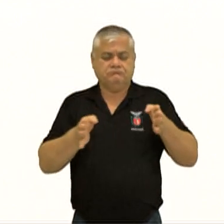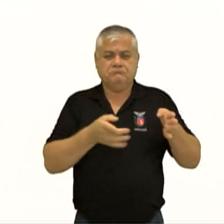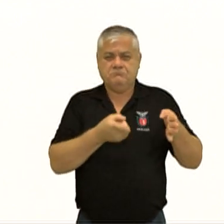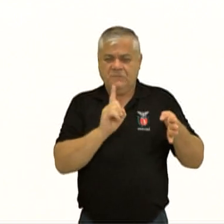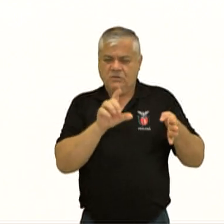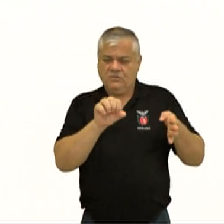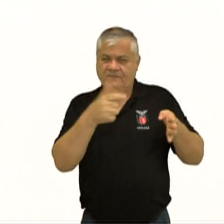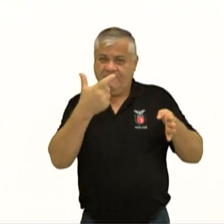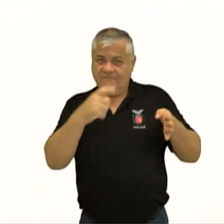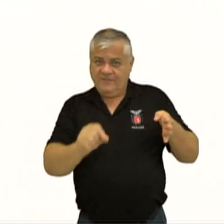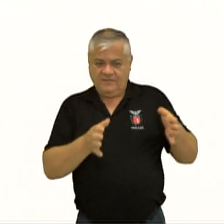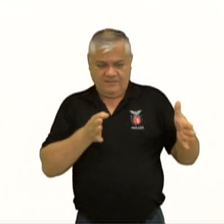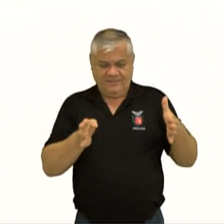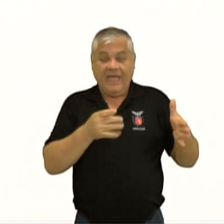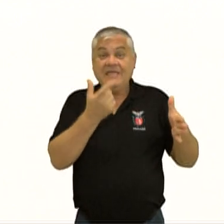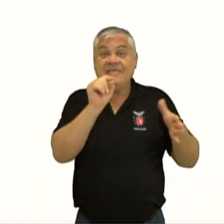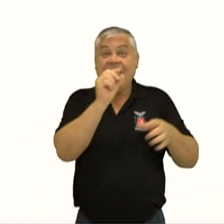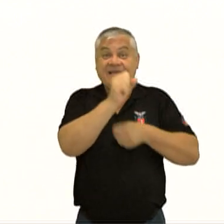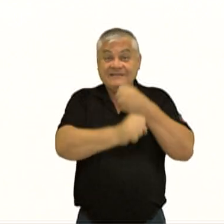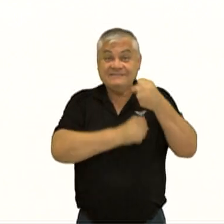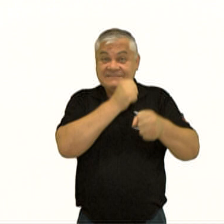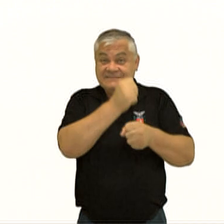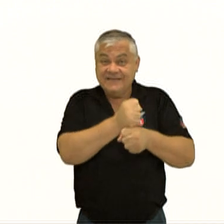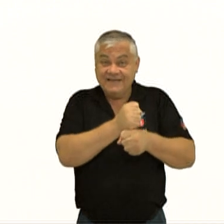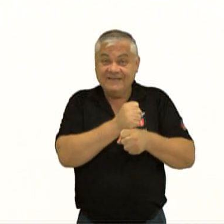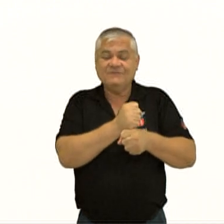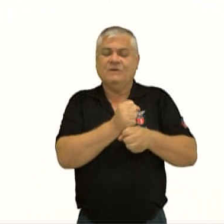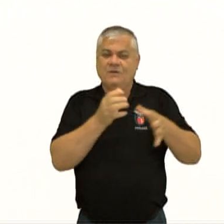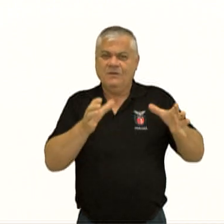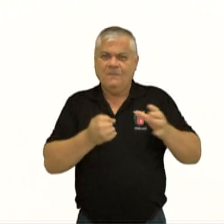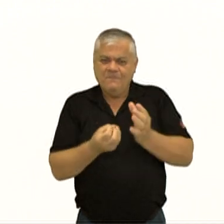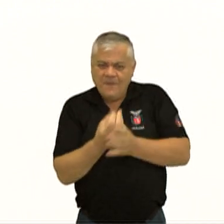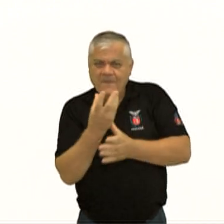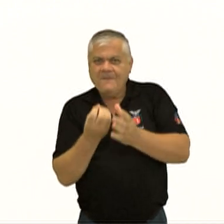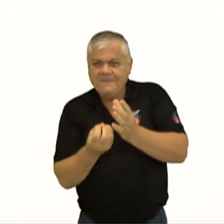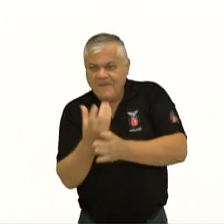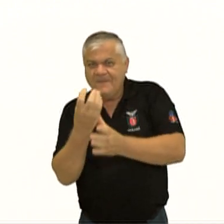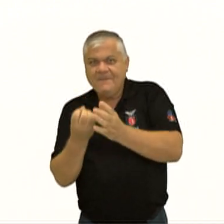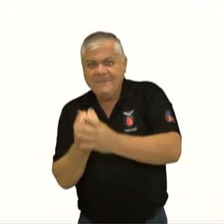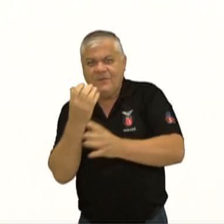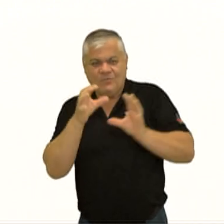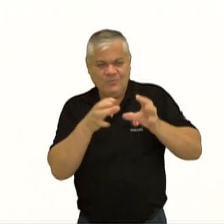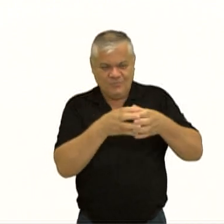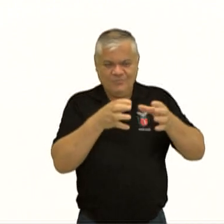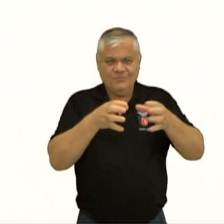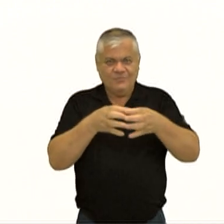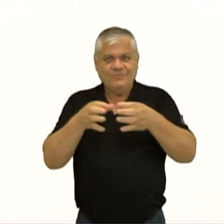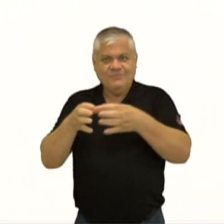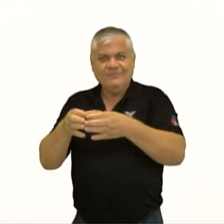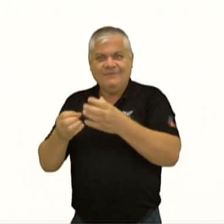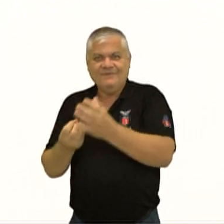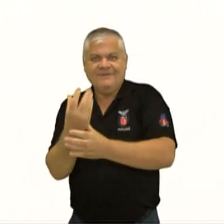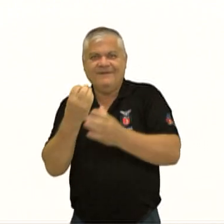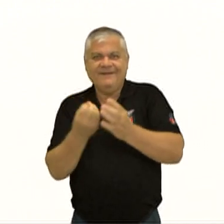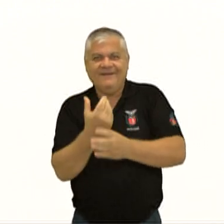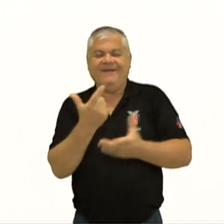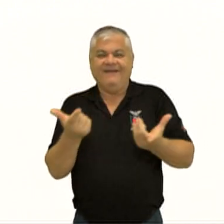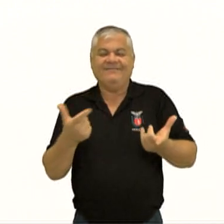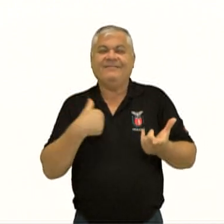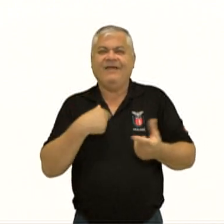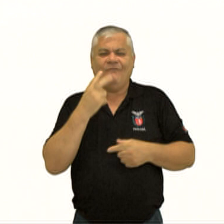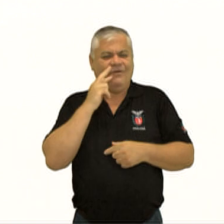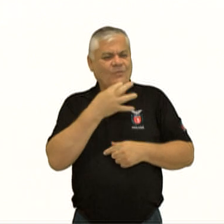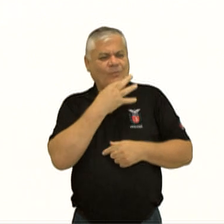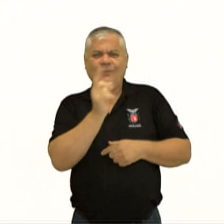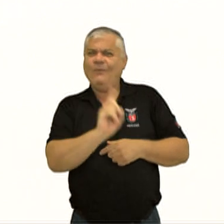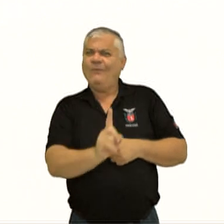1920, uma década, várias equipes surgiram. Como eu disse, você vai vendo um determinado esporte. Não